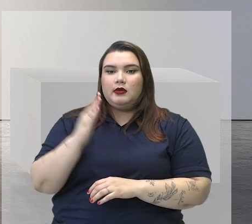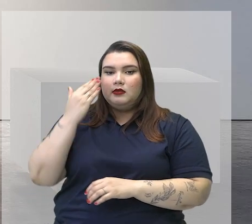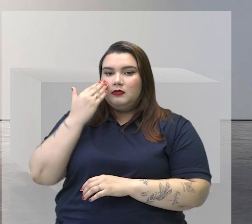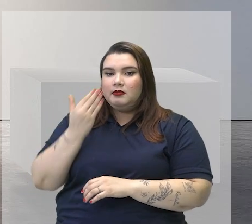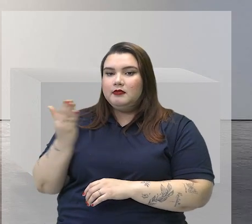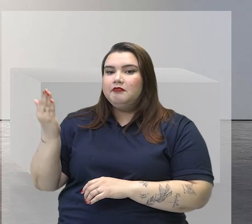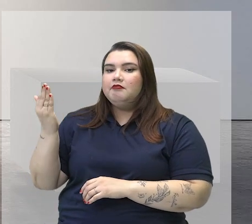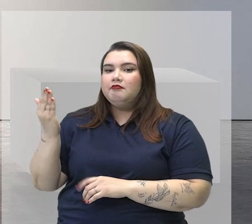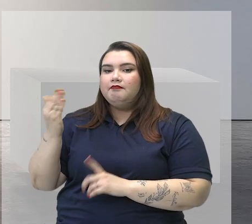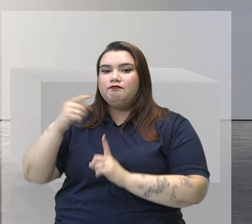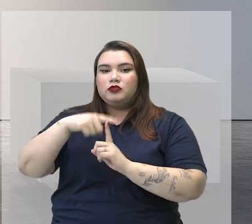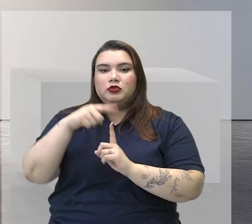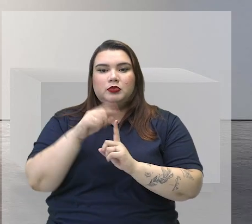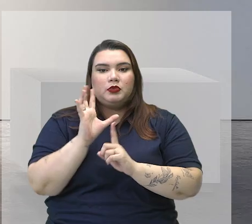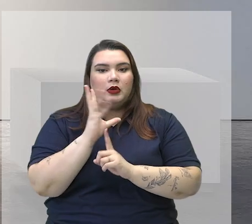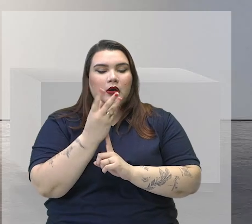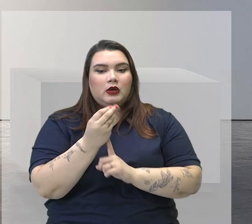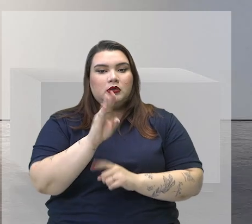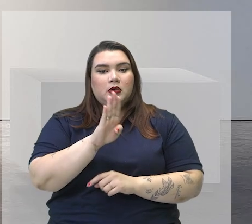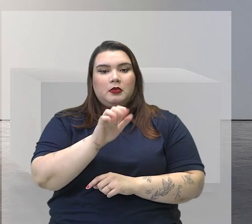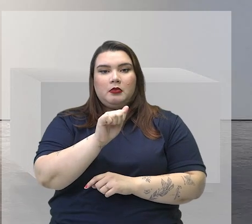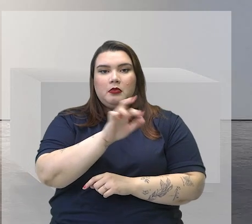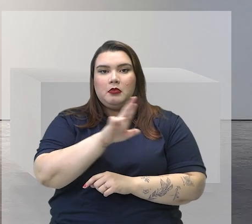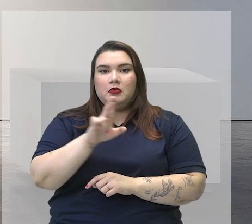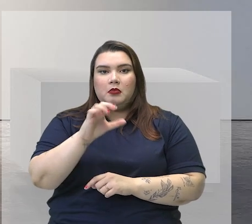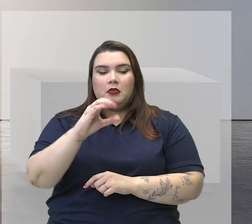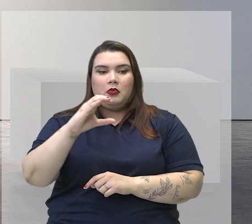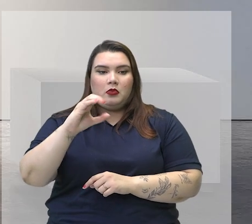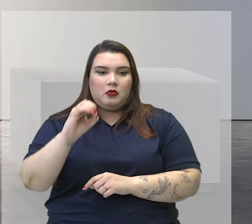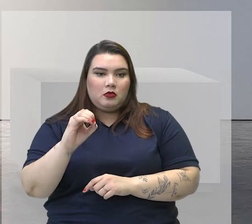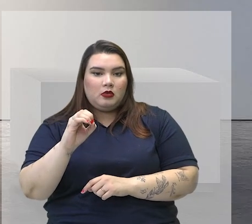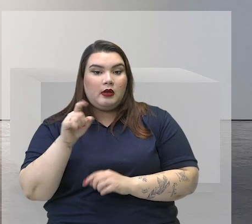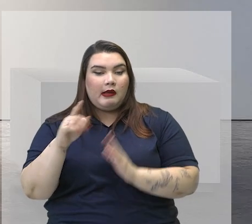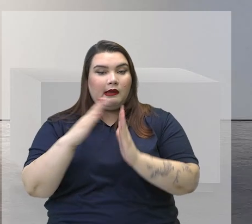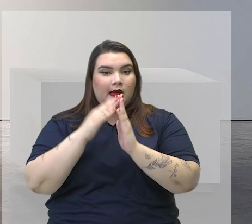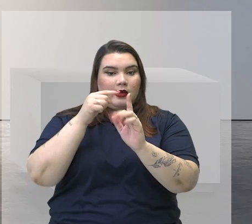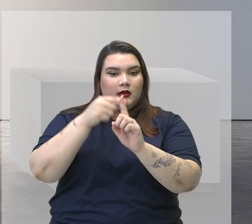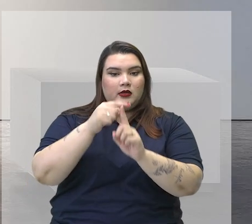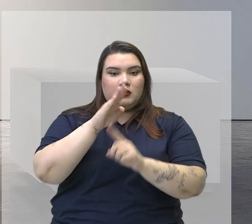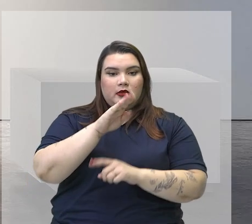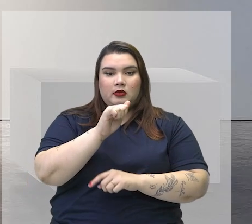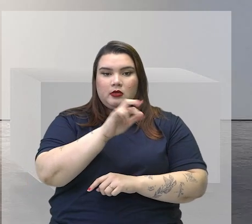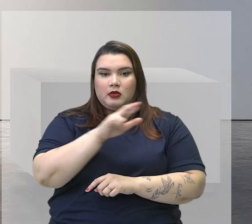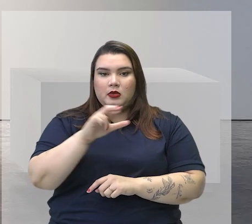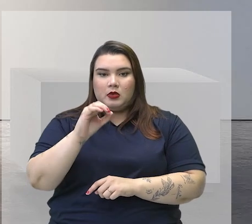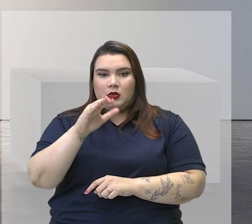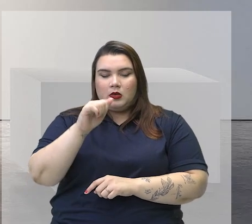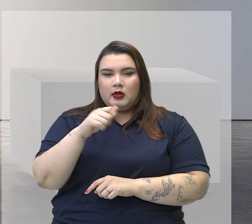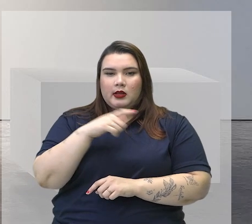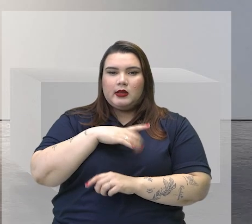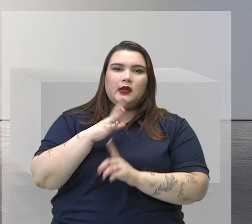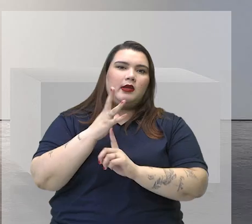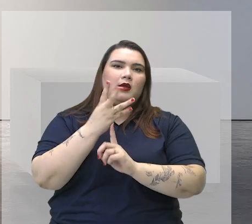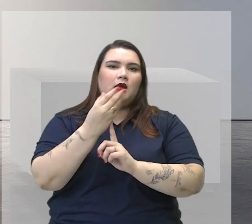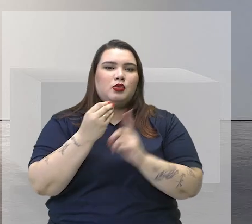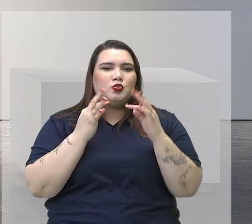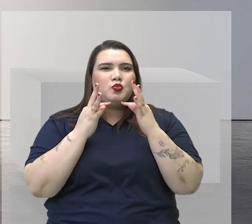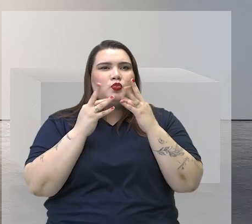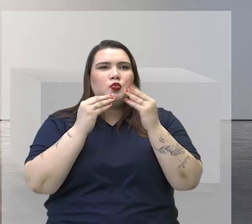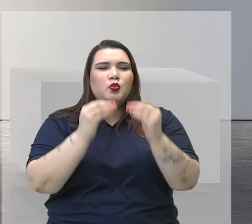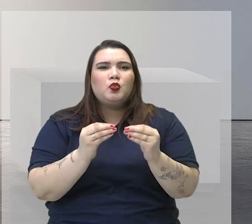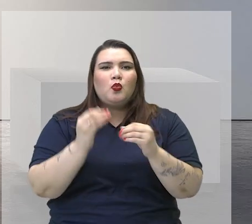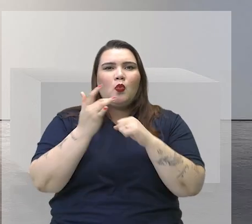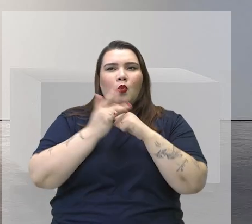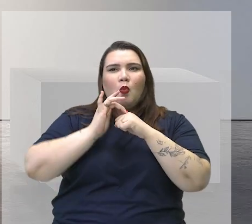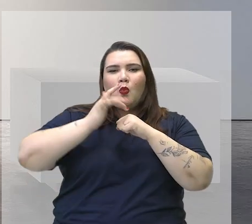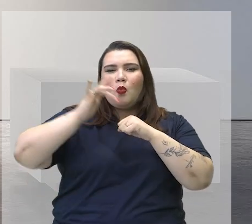o estilo barroco. Então, muitas das igrejas barrocas, ela produz obras de arte toda em ouro, com fios de